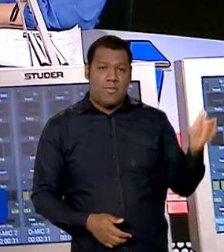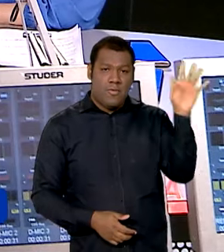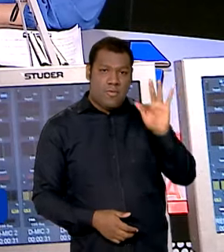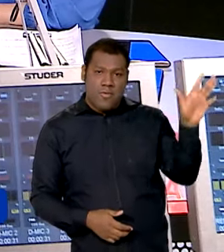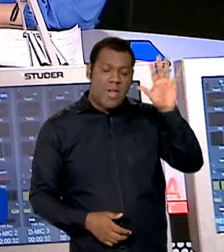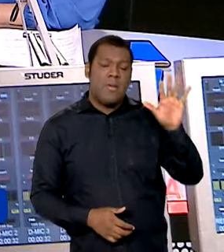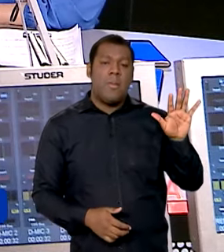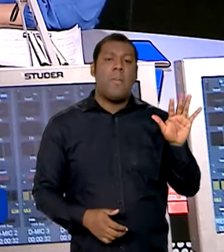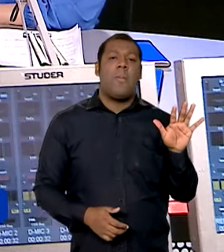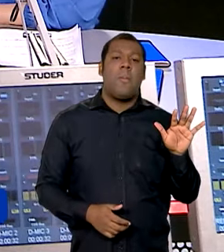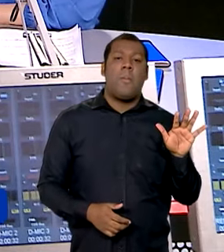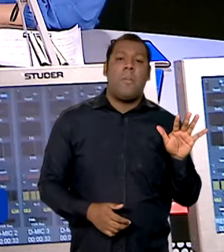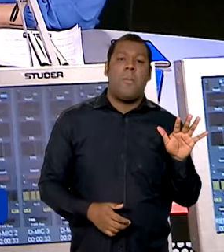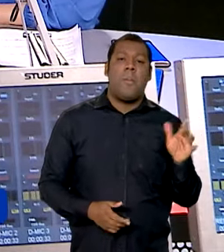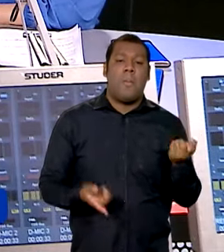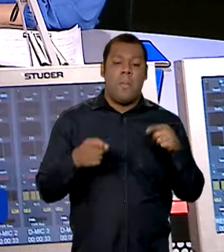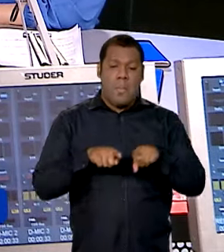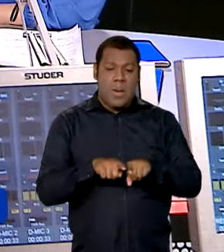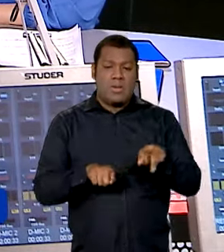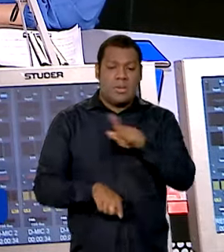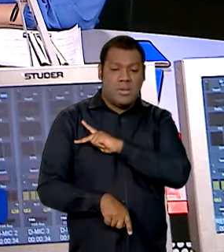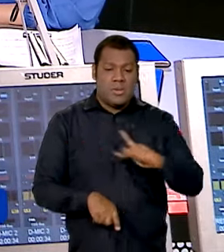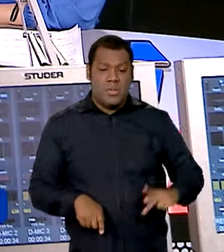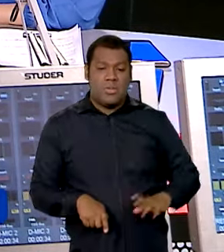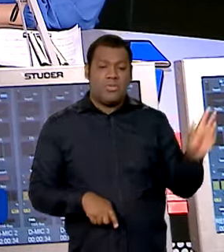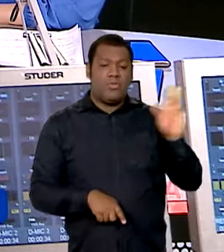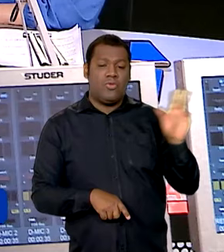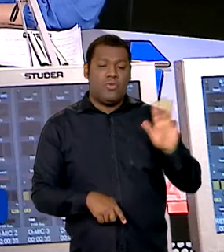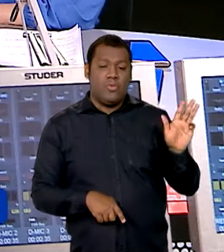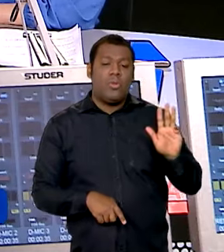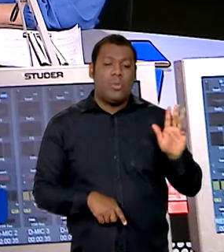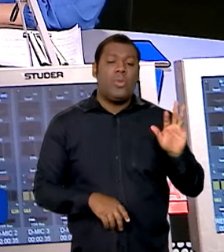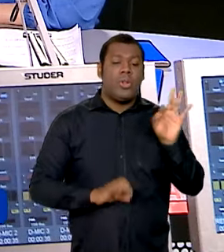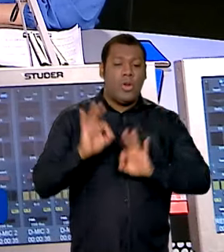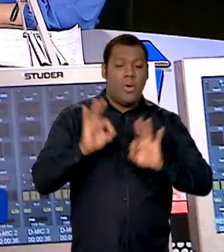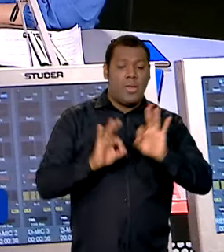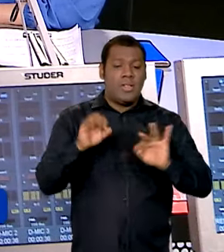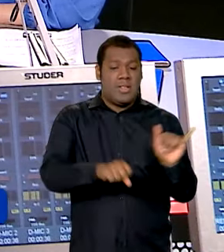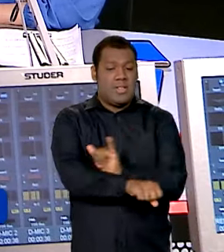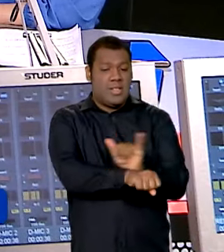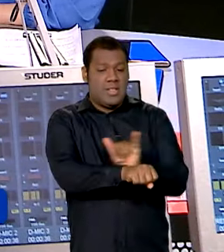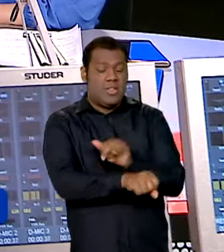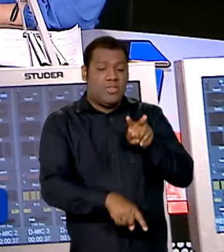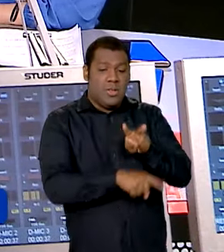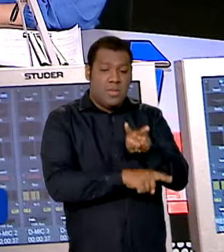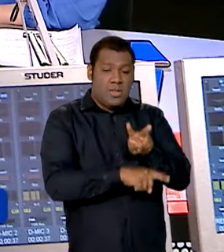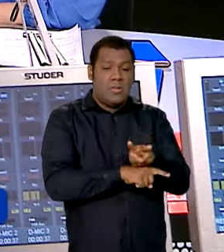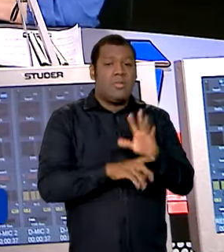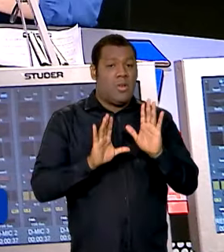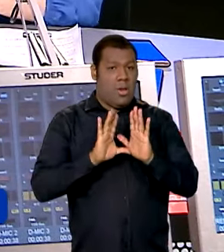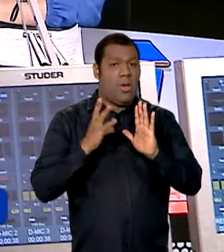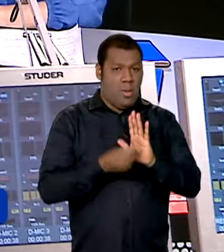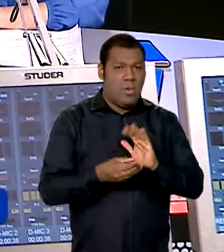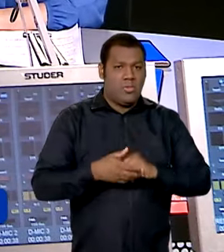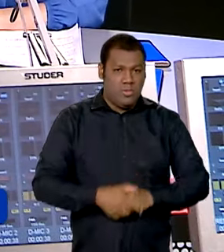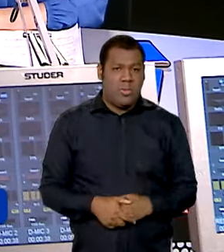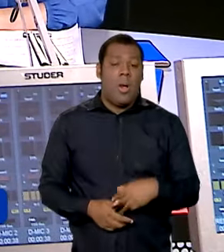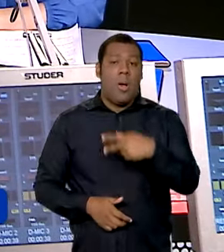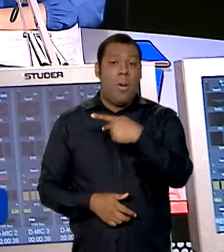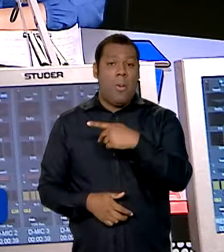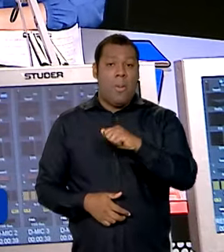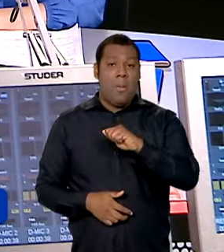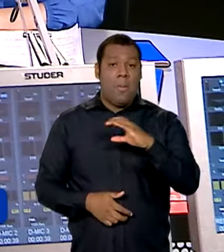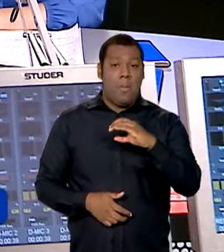diferentes eh áreas é tem planejado pra Amazônia você pega por exemplo novo PAC ele tem 1